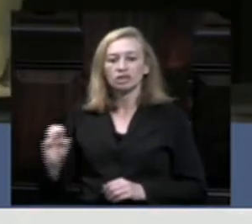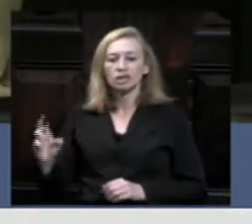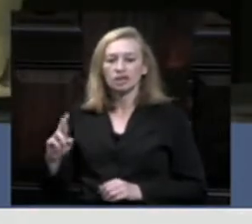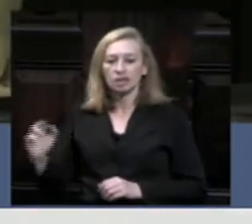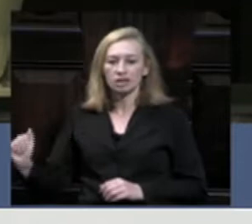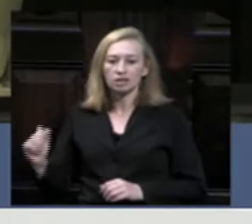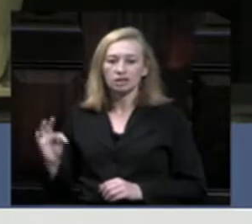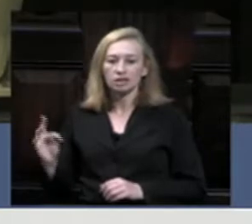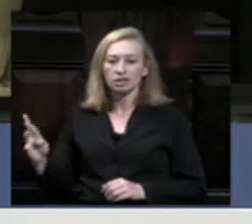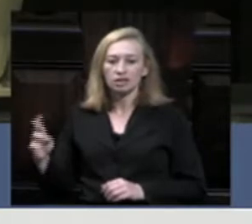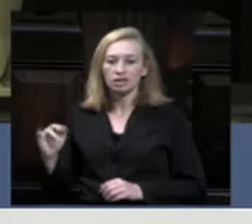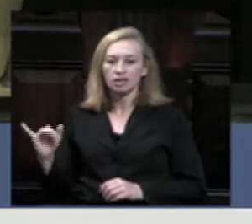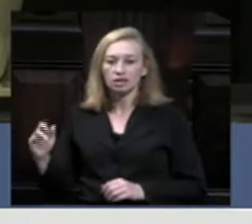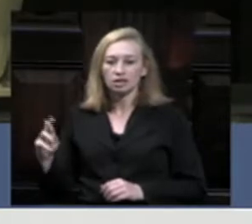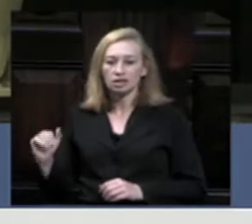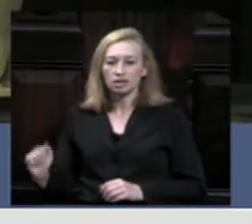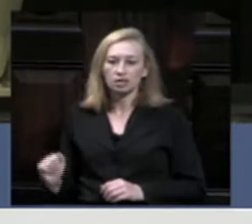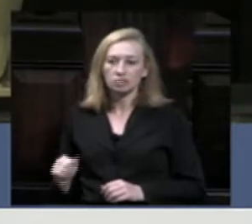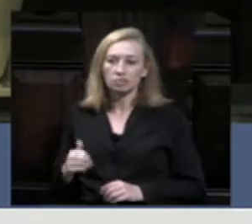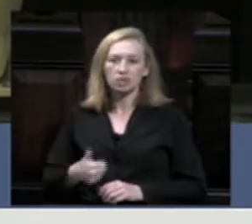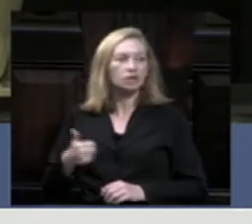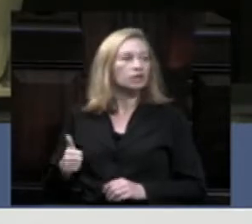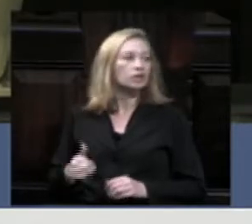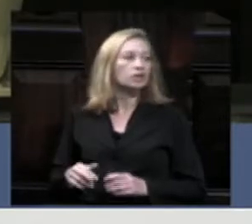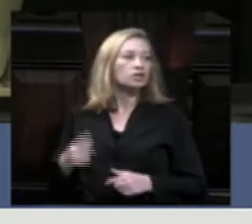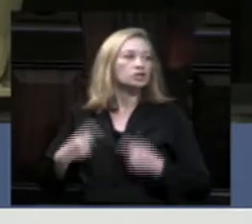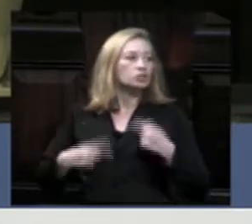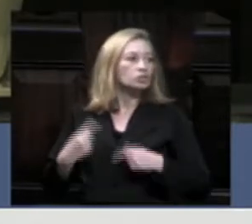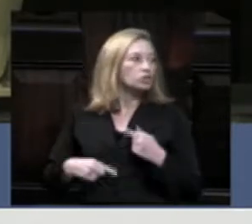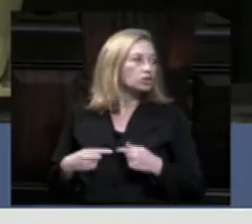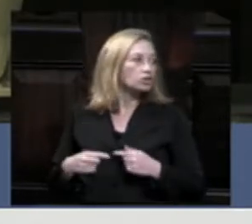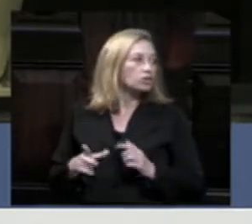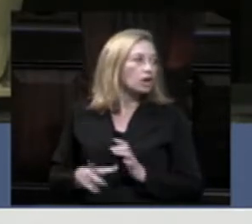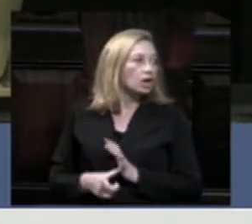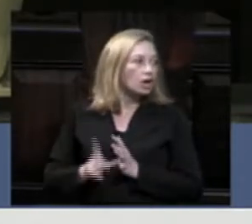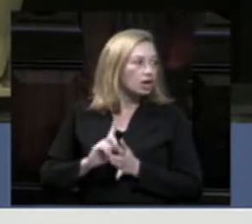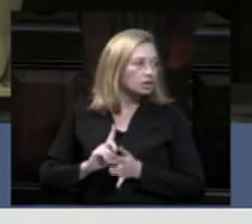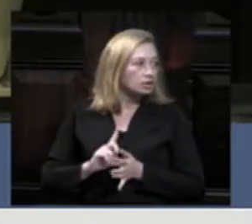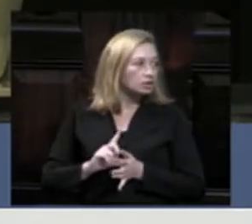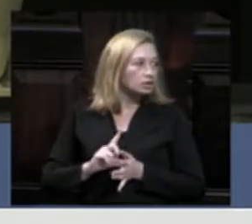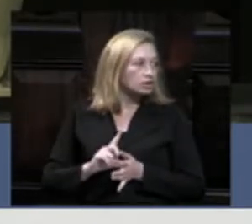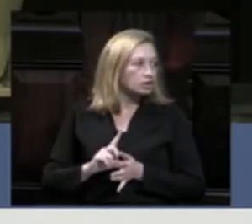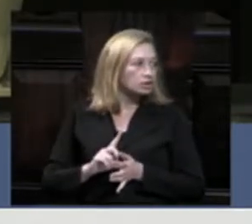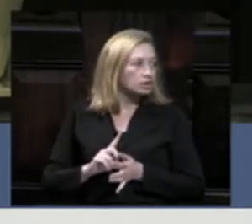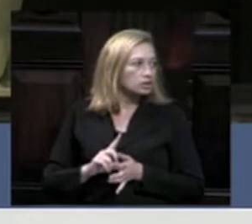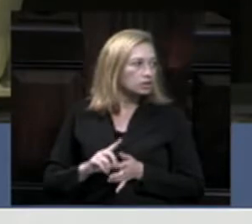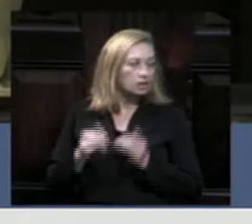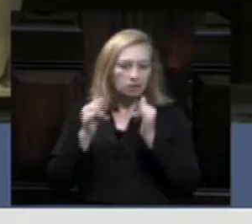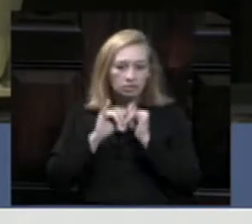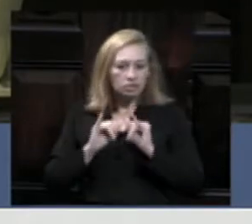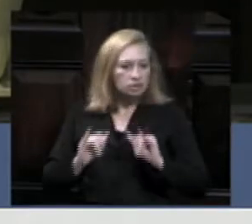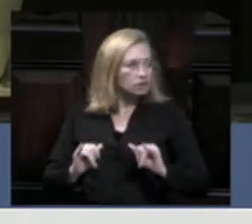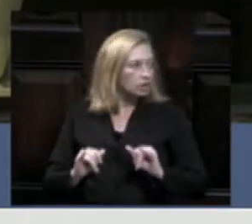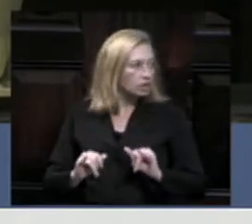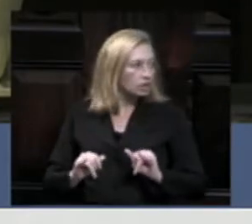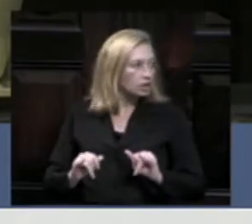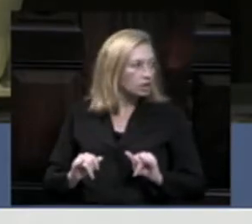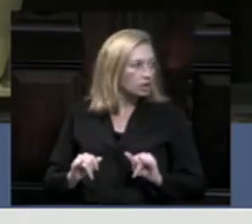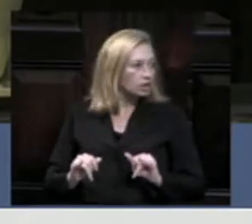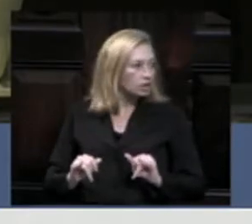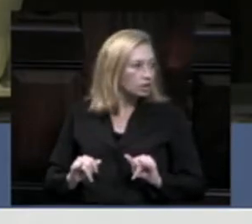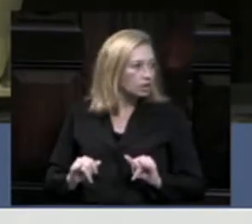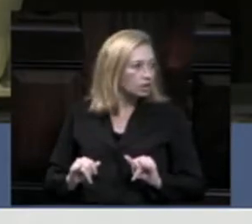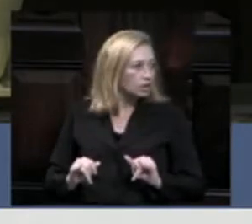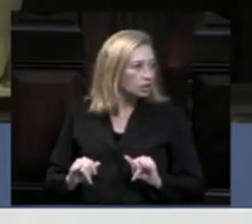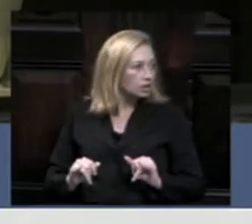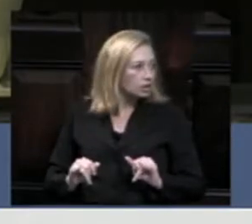Não, com os pareceres emitidos em discussão. Antes, porém, anunciar ao plenário que hoje é... Não, faltam